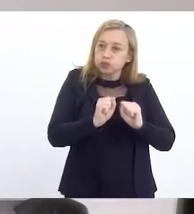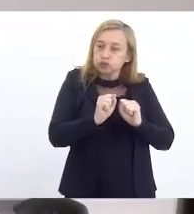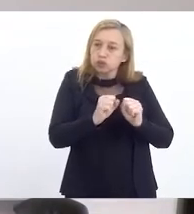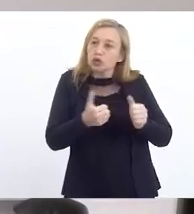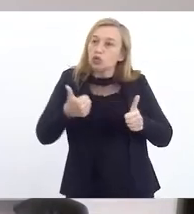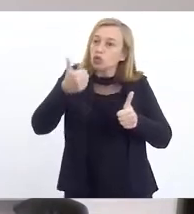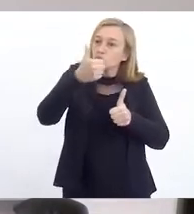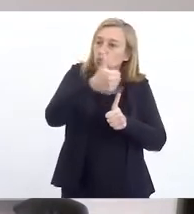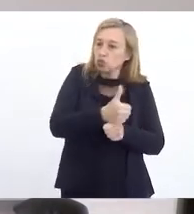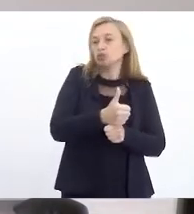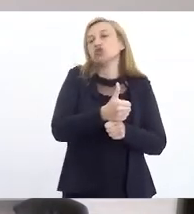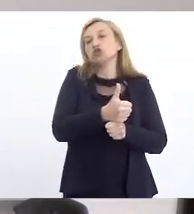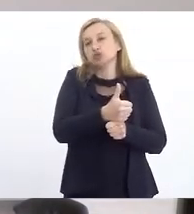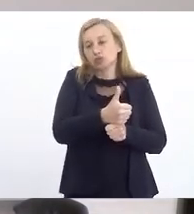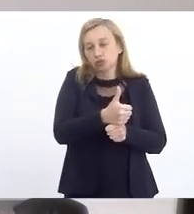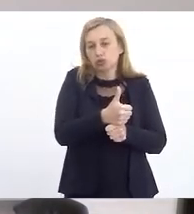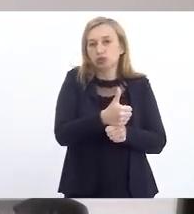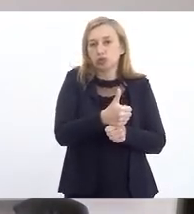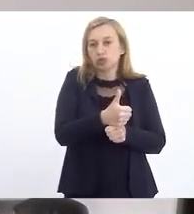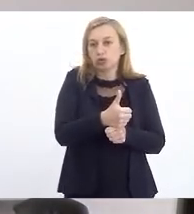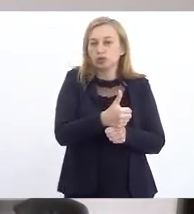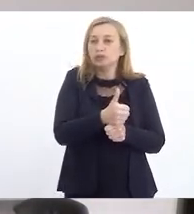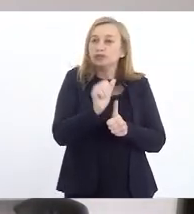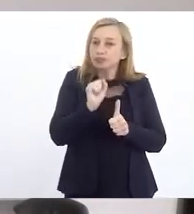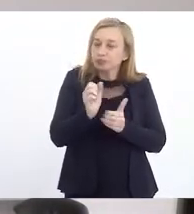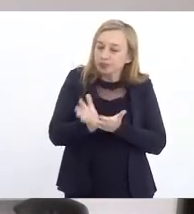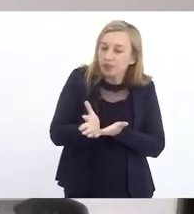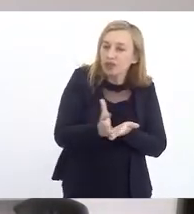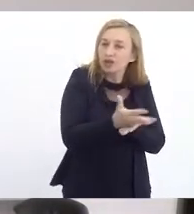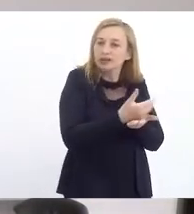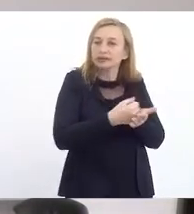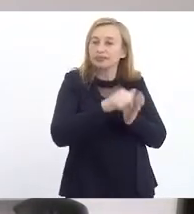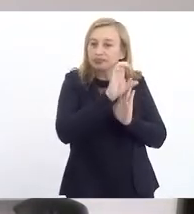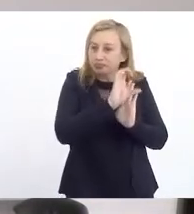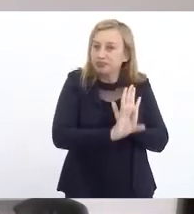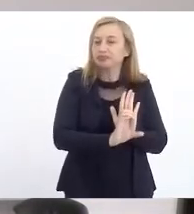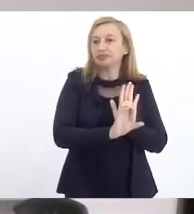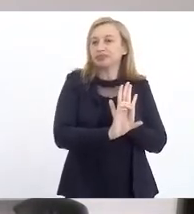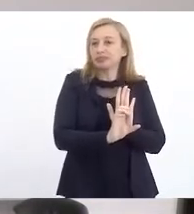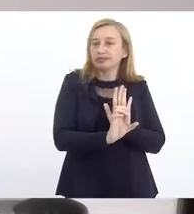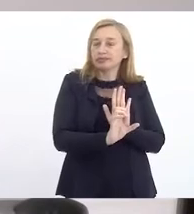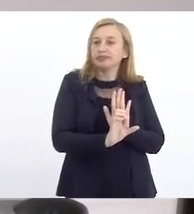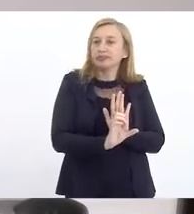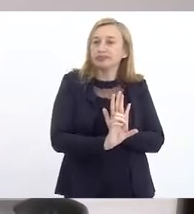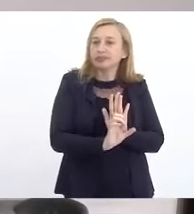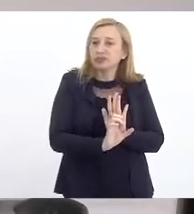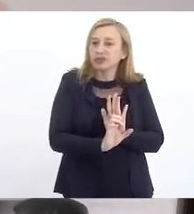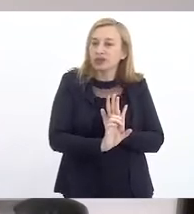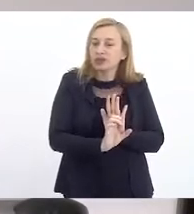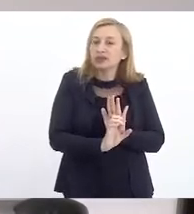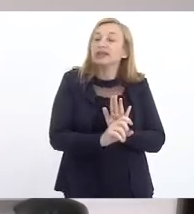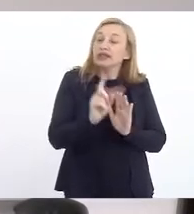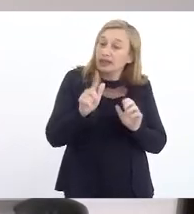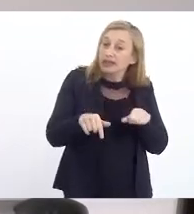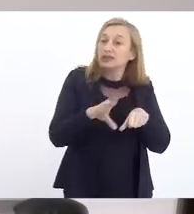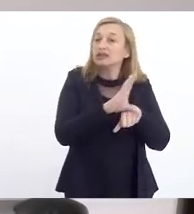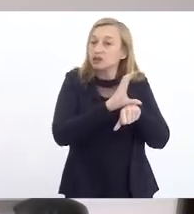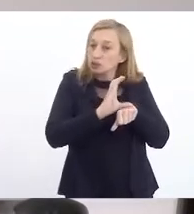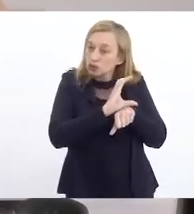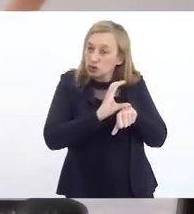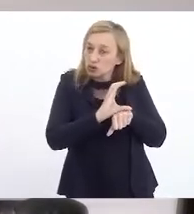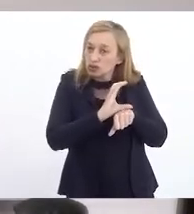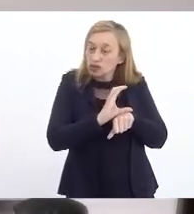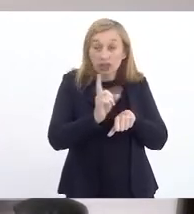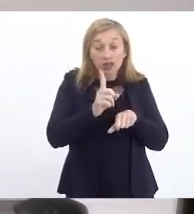substitutivo que acolha as emendas que sejam constitucionais, isto é, que